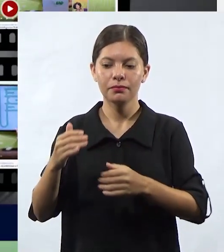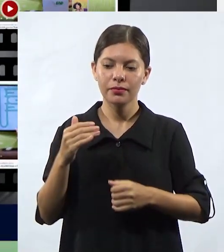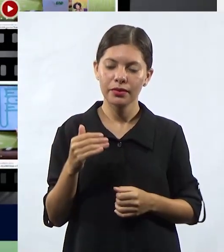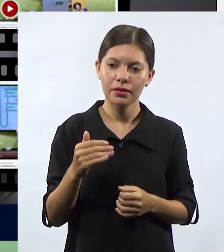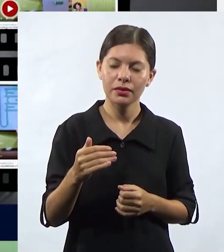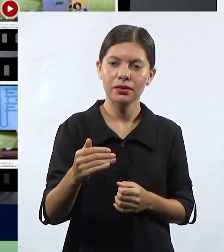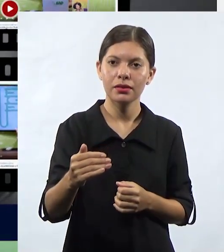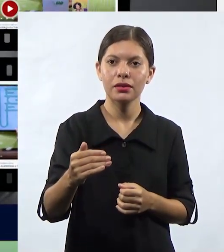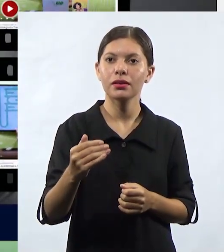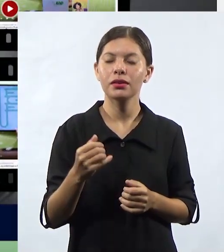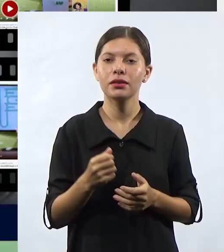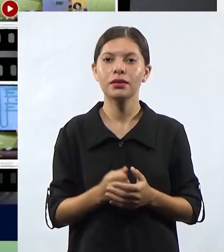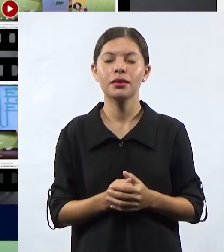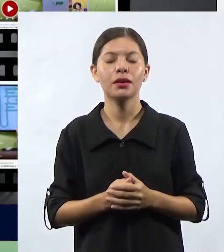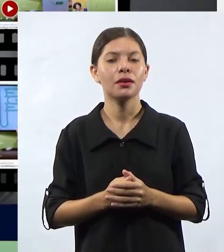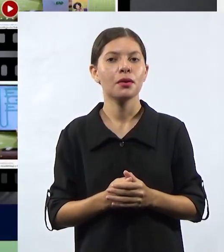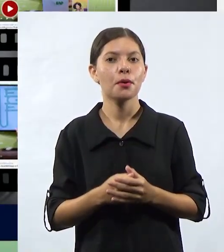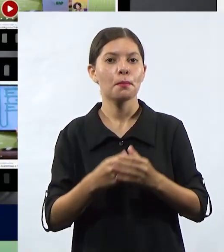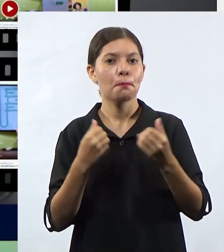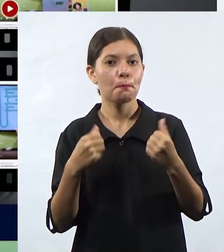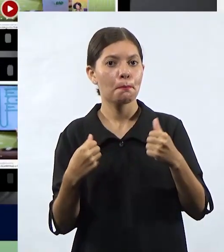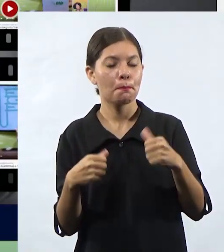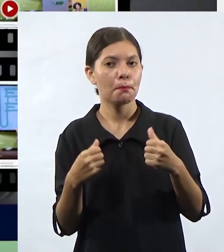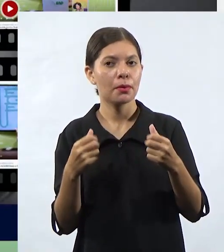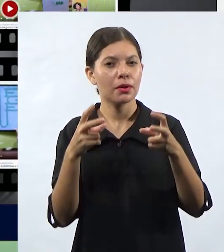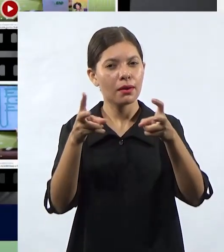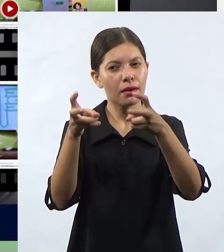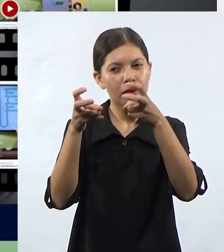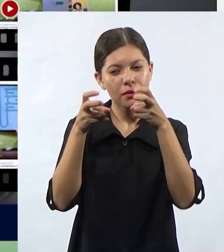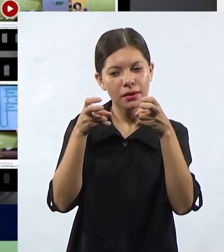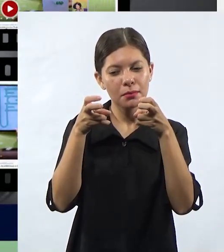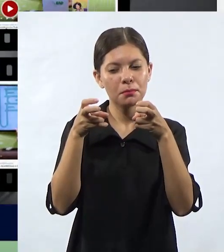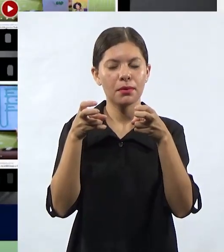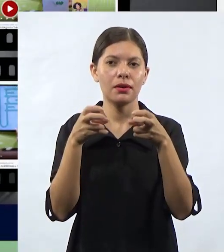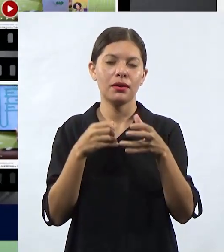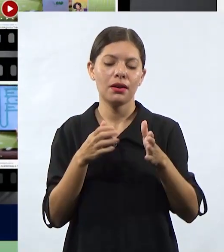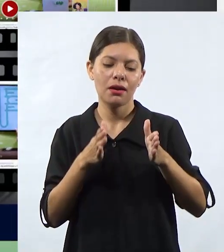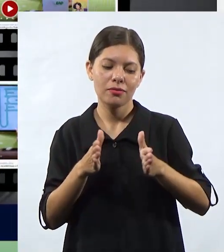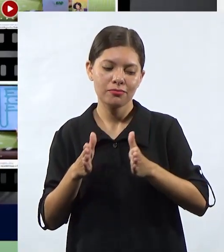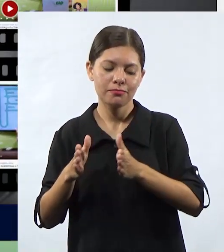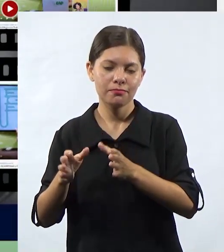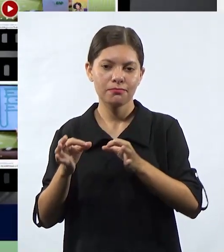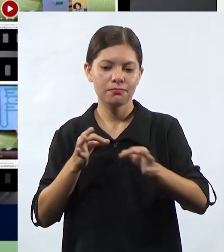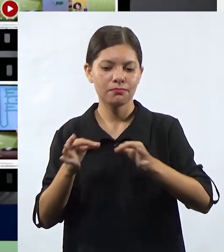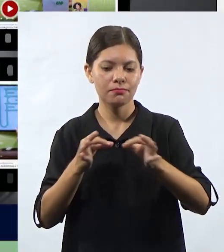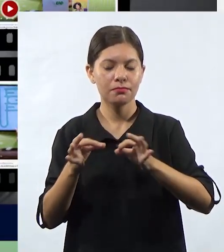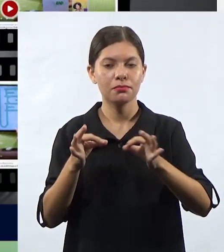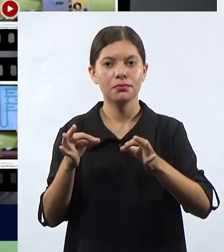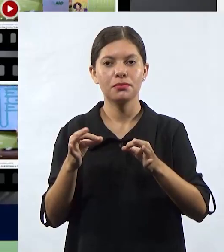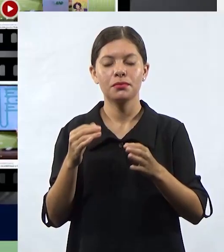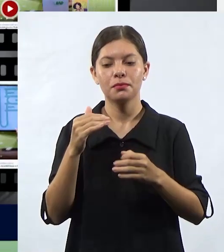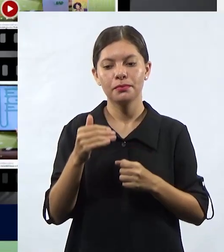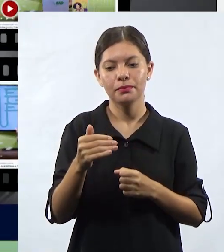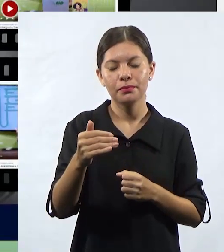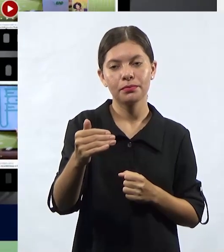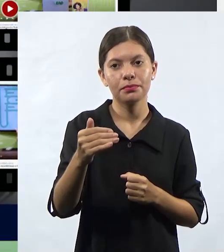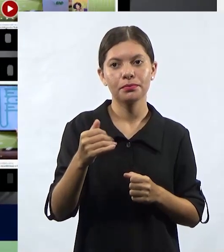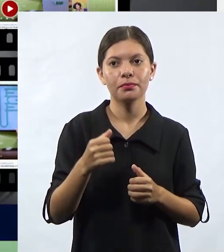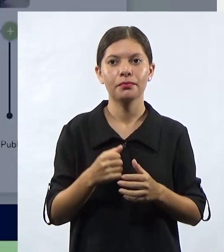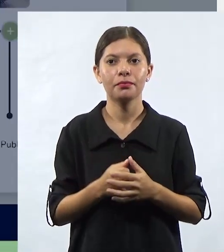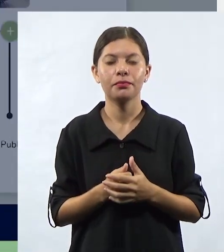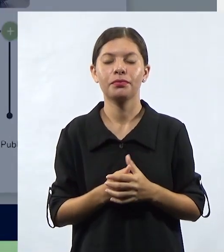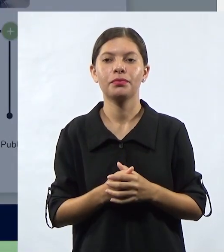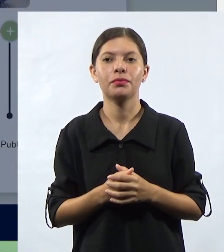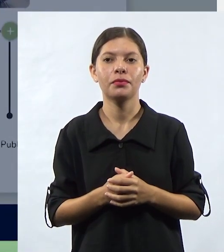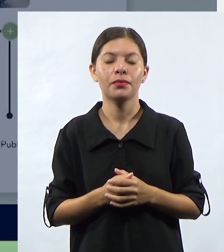eu vou seguir, é possível perceber qual é a sequência que eu tenho que percorrer. E aí